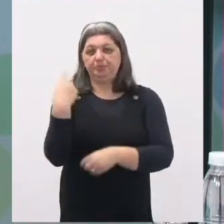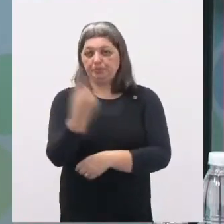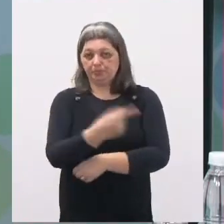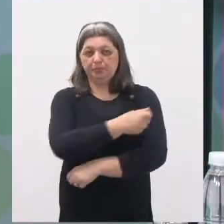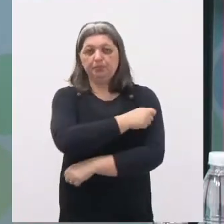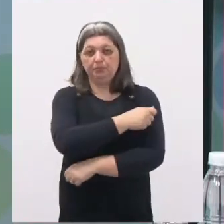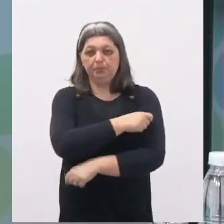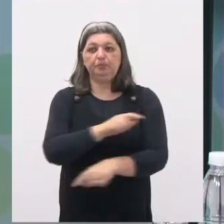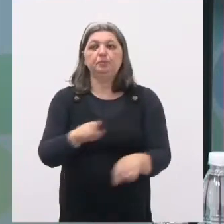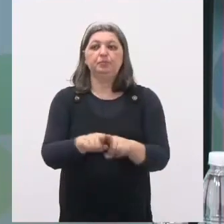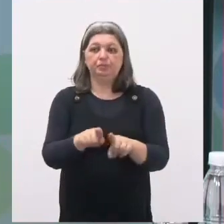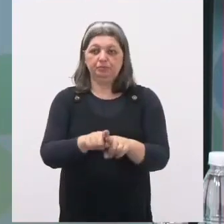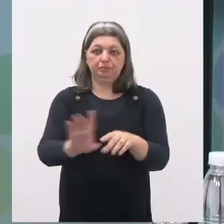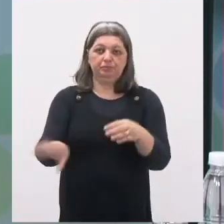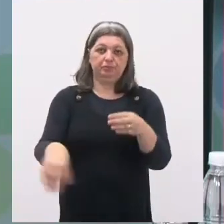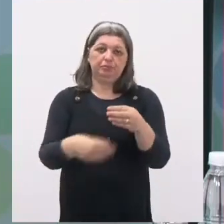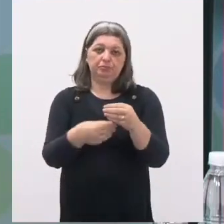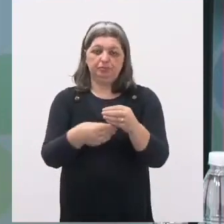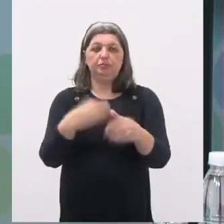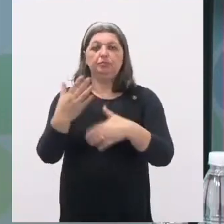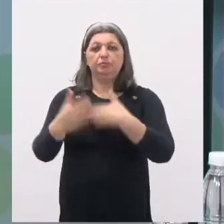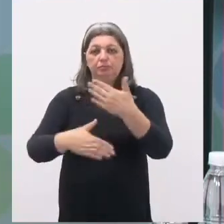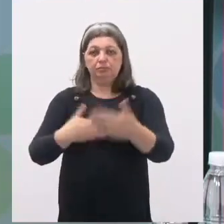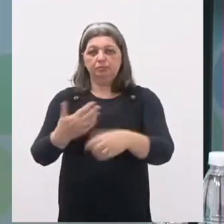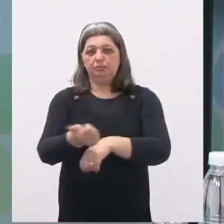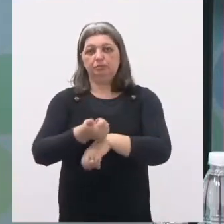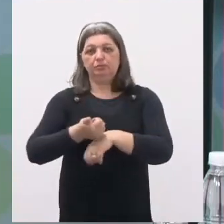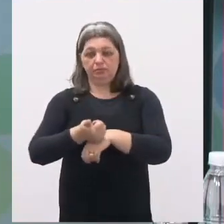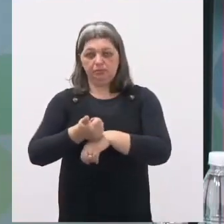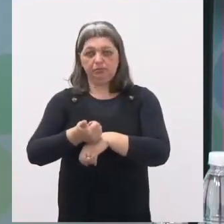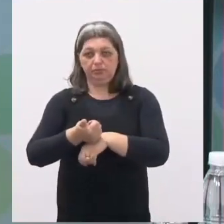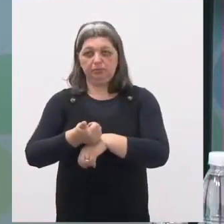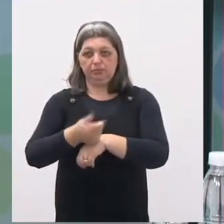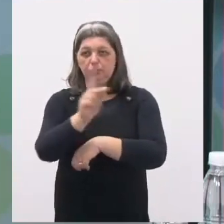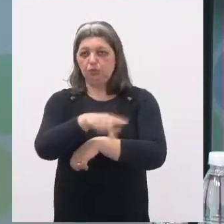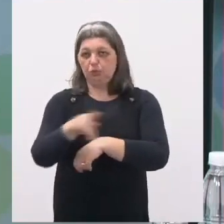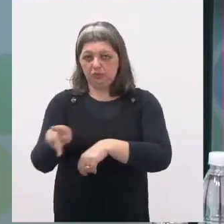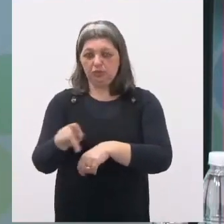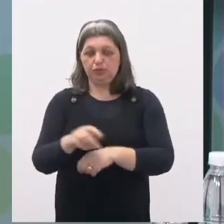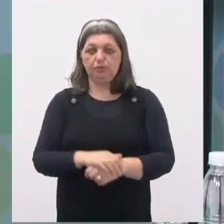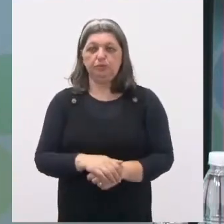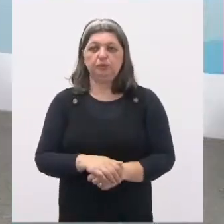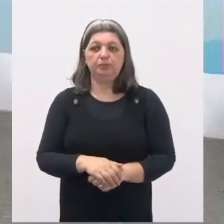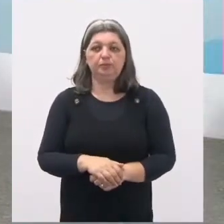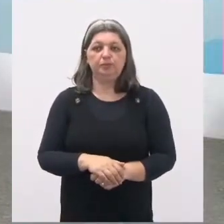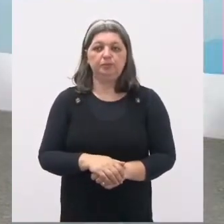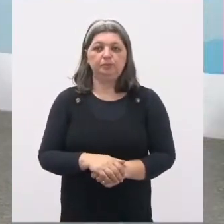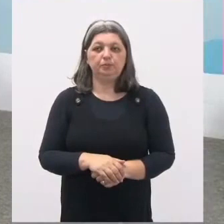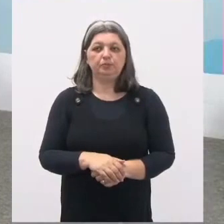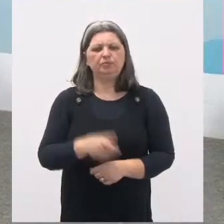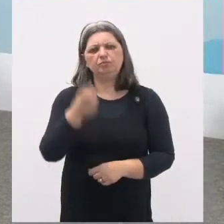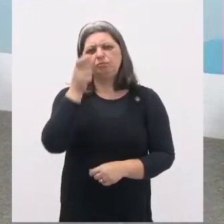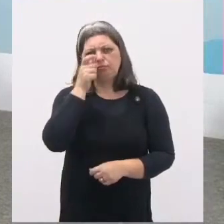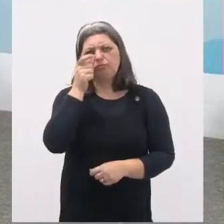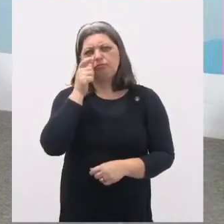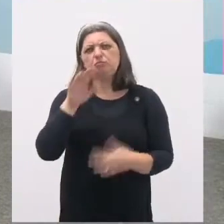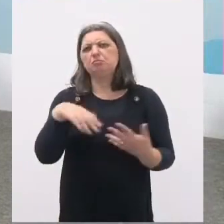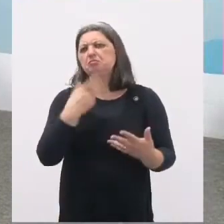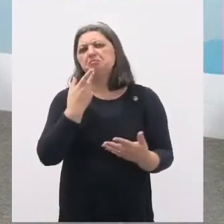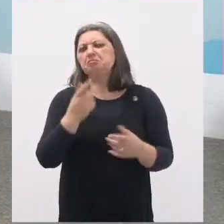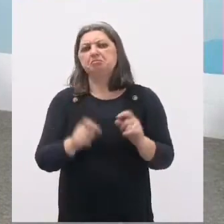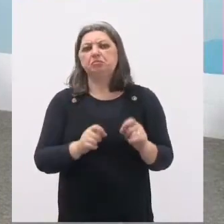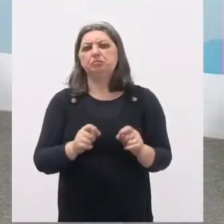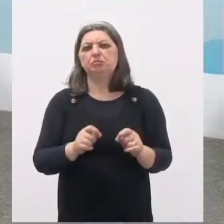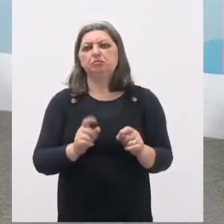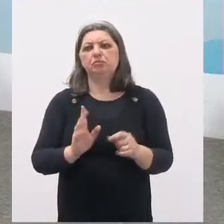também está atrelado aí ao desenvolvimento profissional dos docentes. Então, interessante essa parte, Lu, antes de você